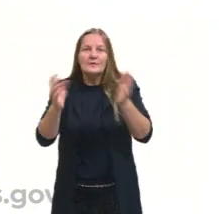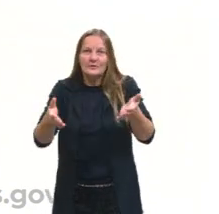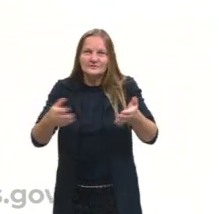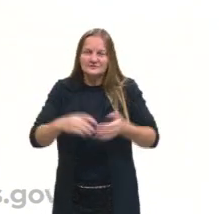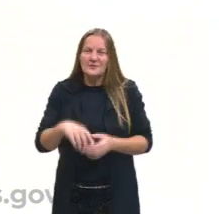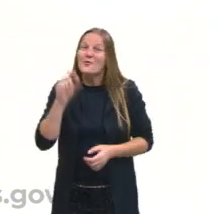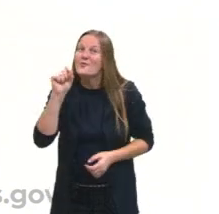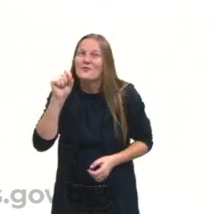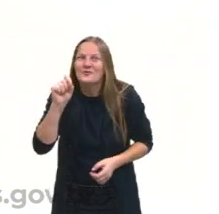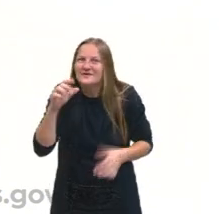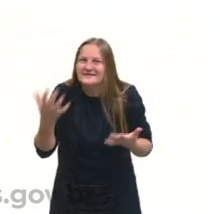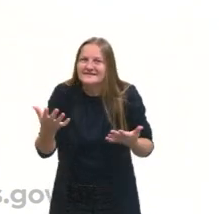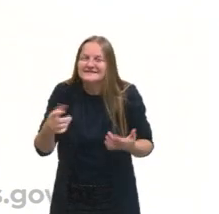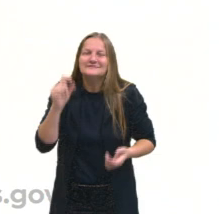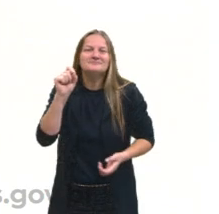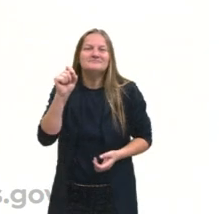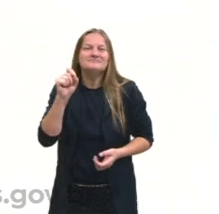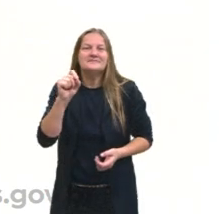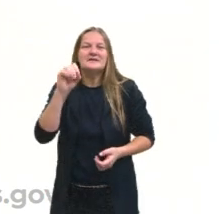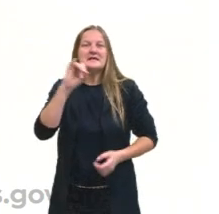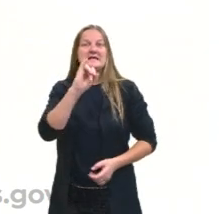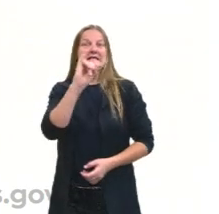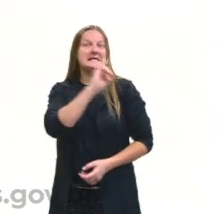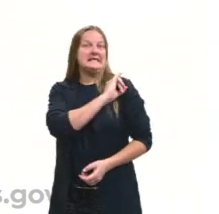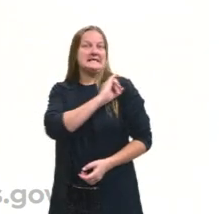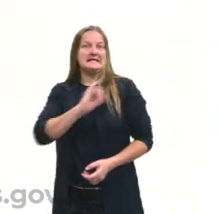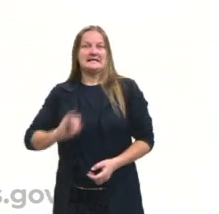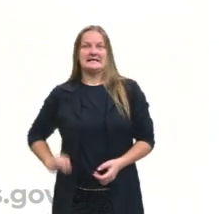o que é um império